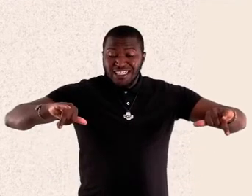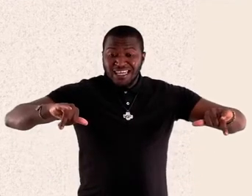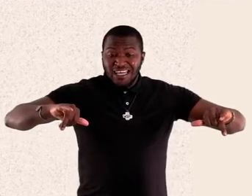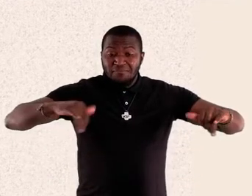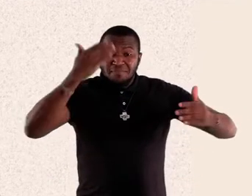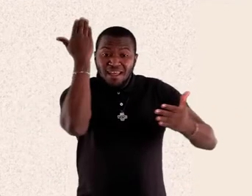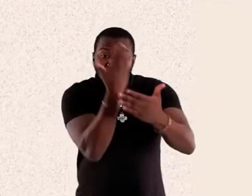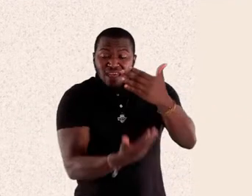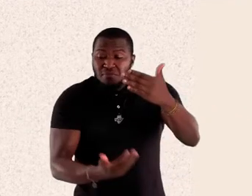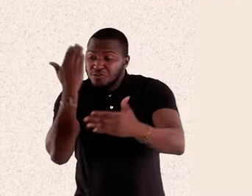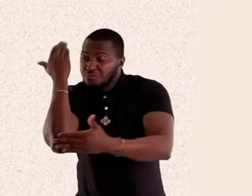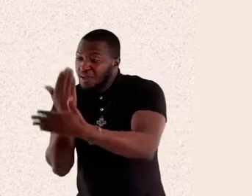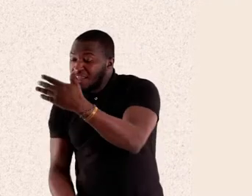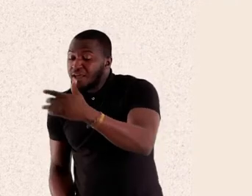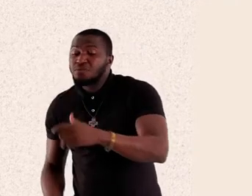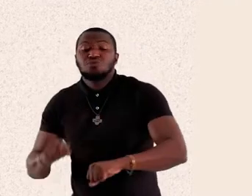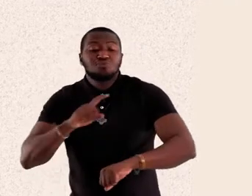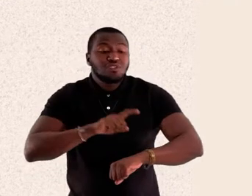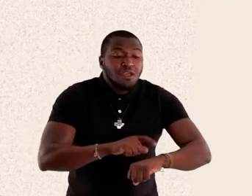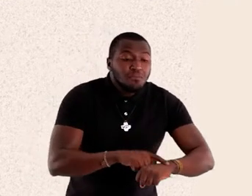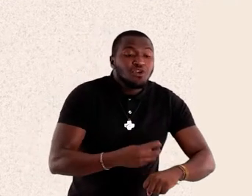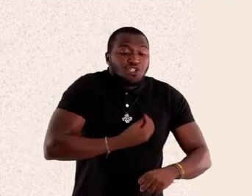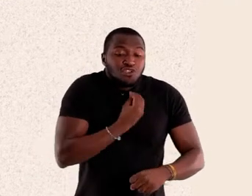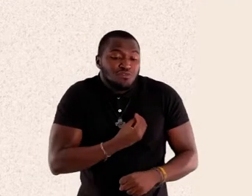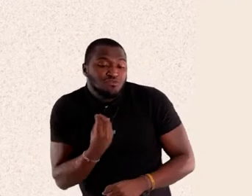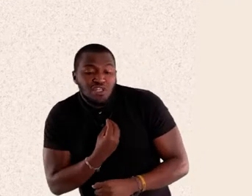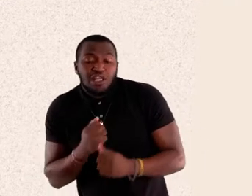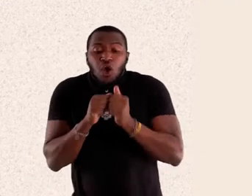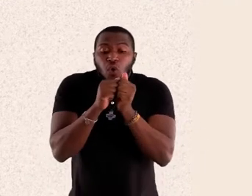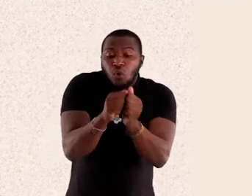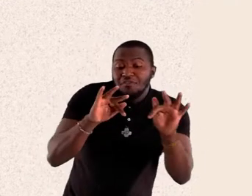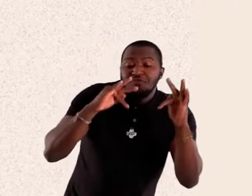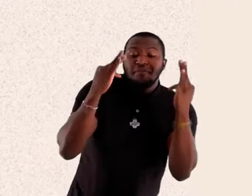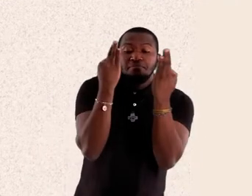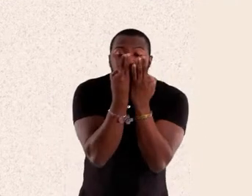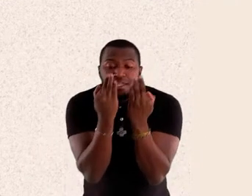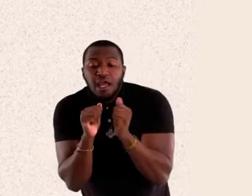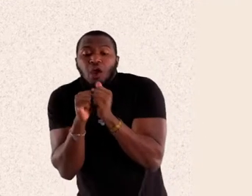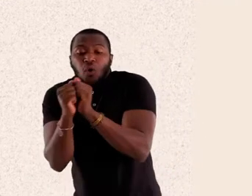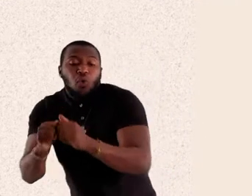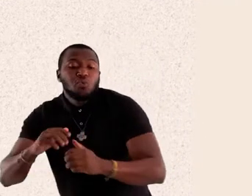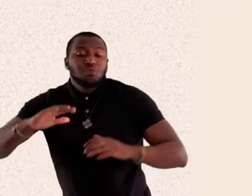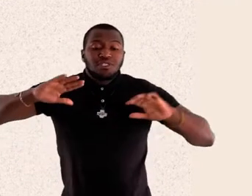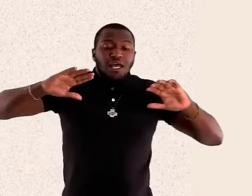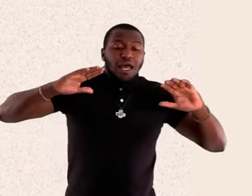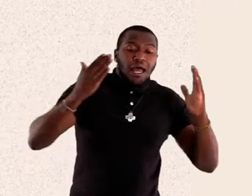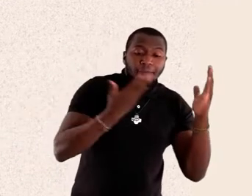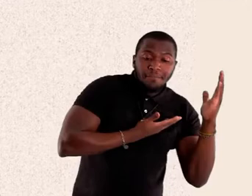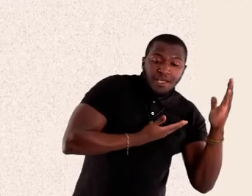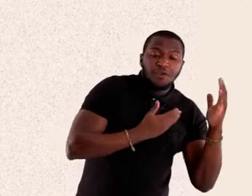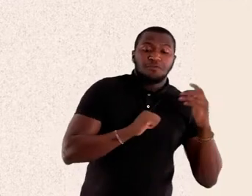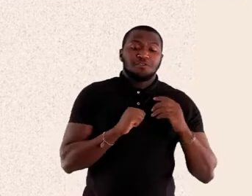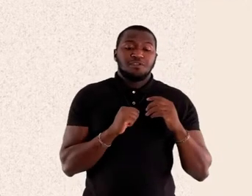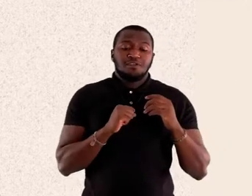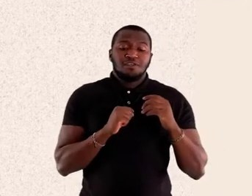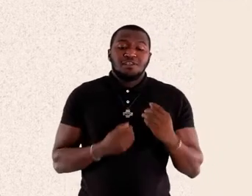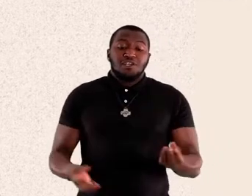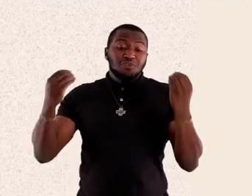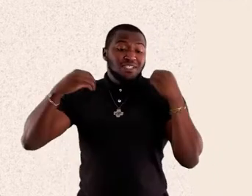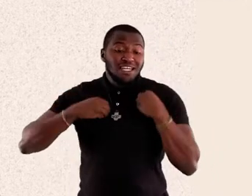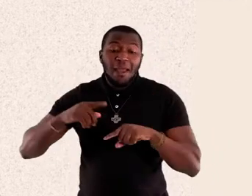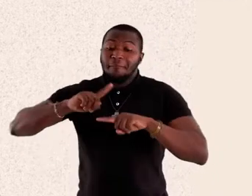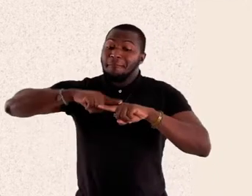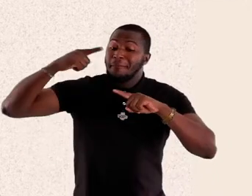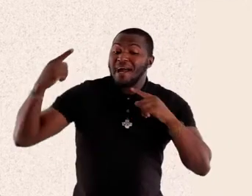vezes muitos de nós sacrificamos o tempo com a família com os amigos que nos traria